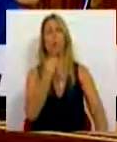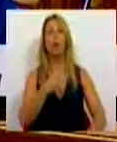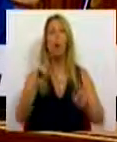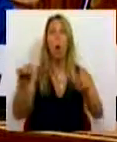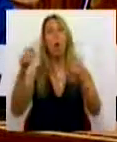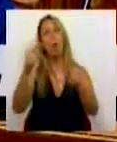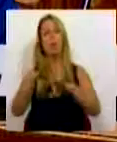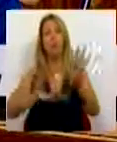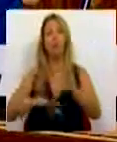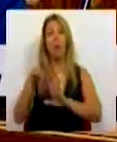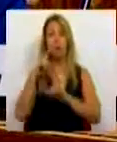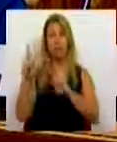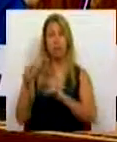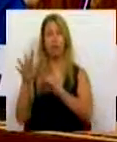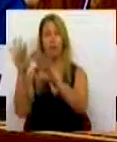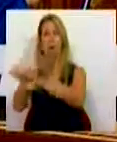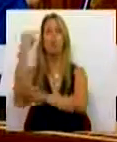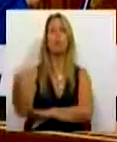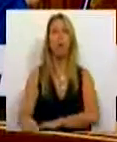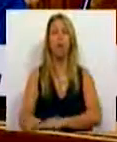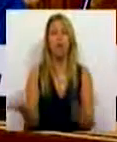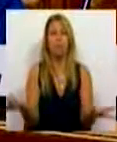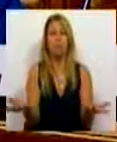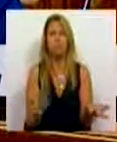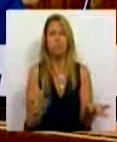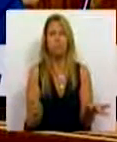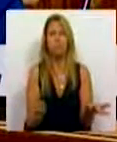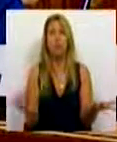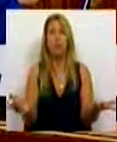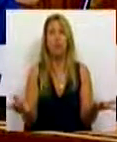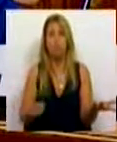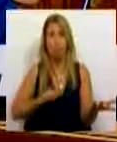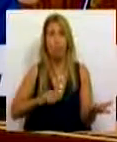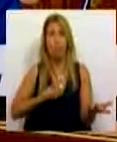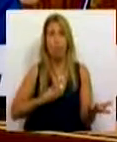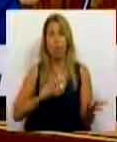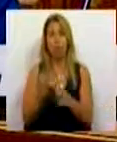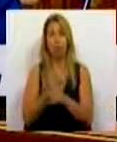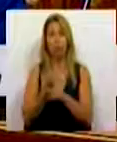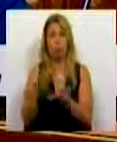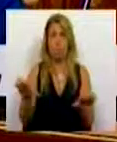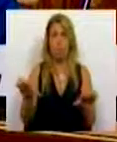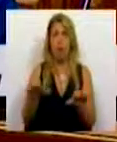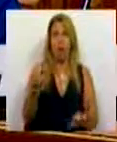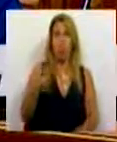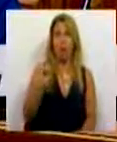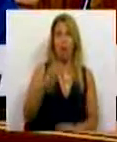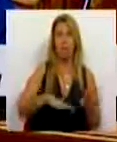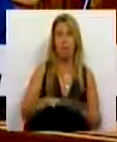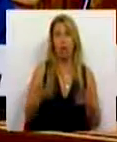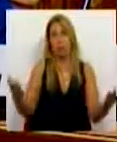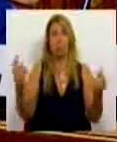encapotada. Aliás, são tão preocupados com os malefícios do PS, basta olhar para as sondagens para ver o PSD a